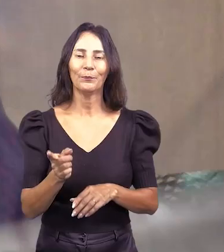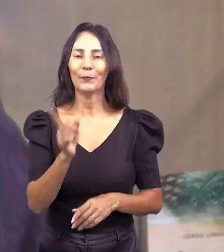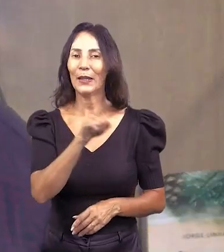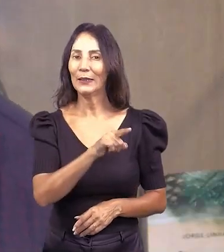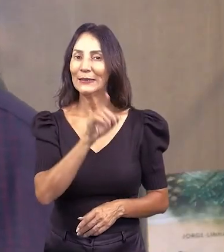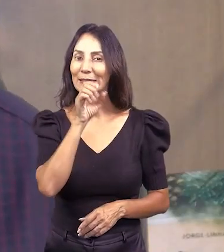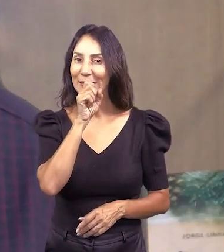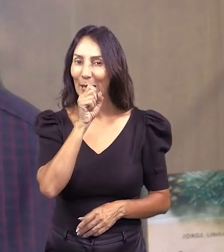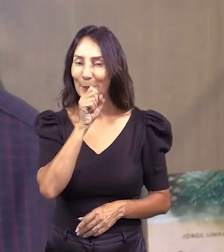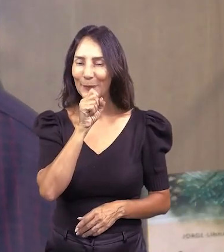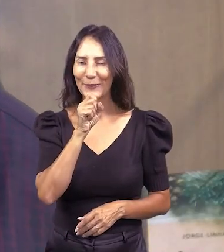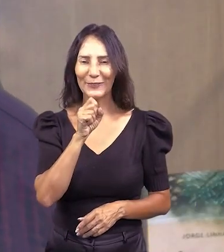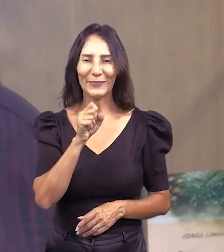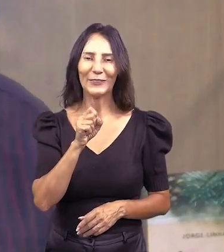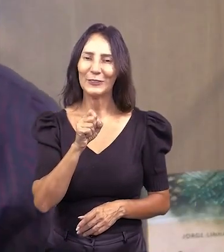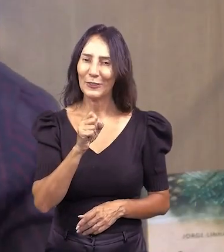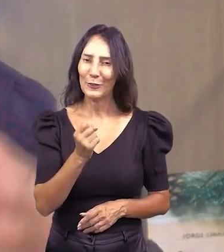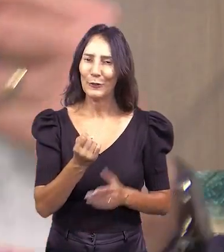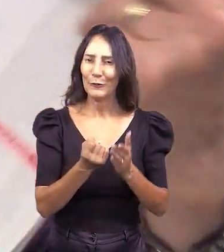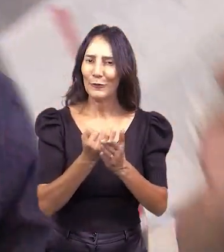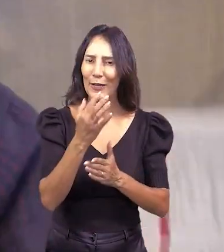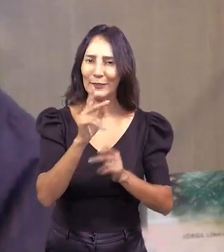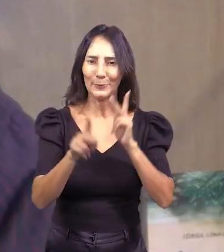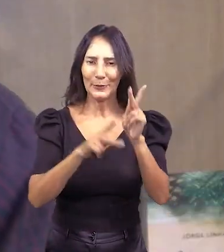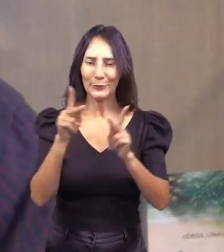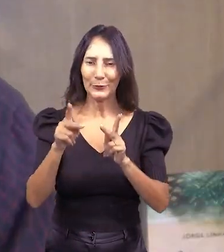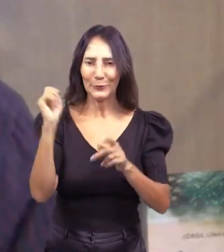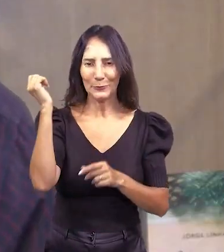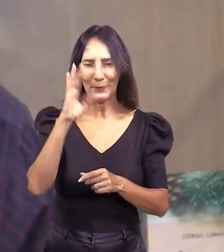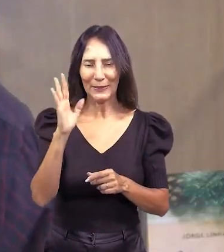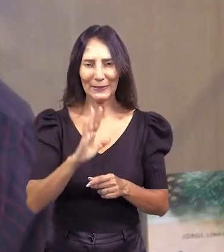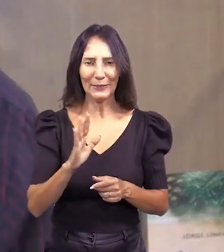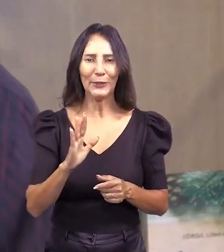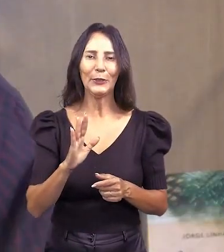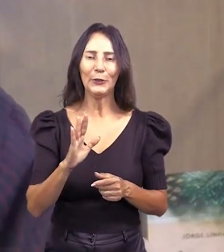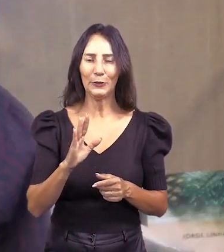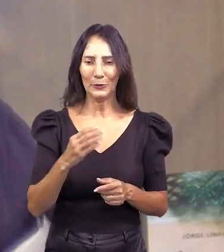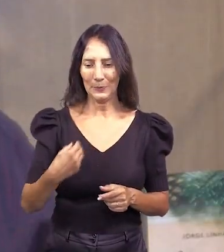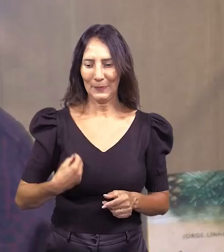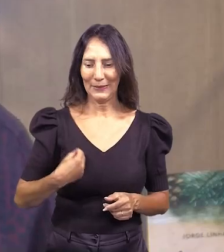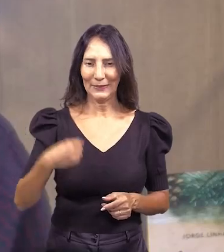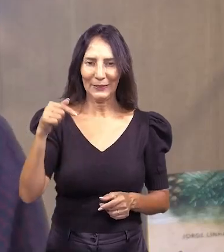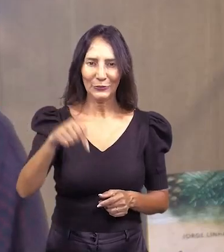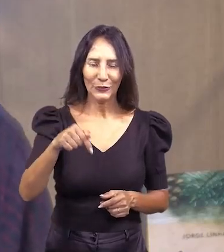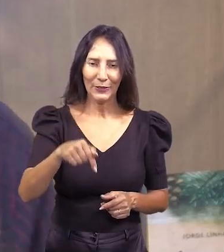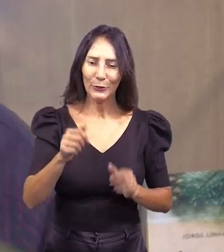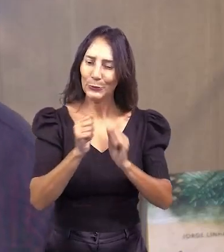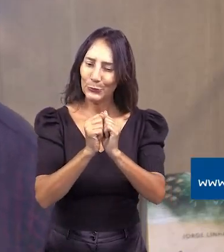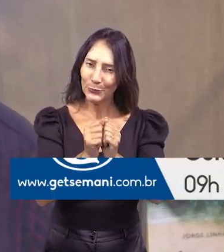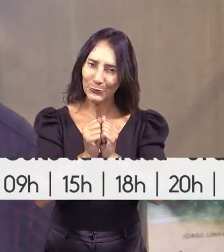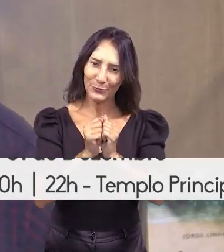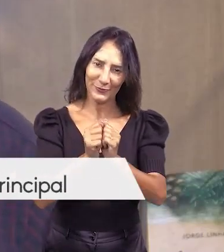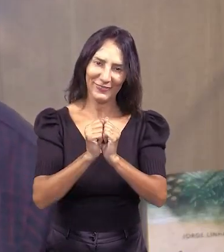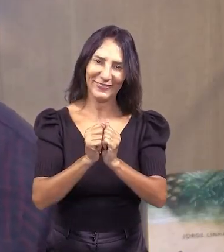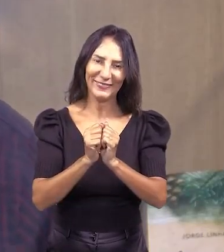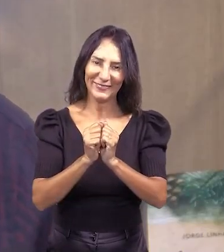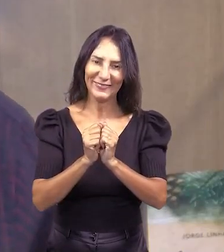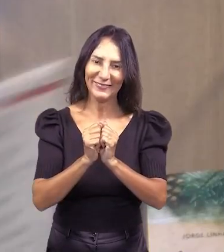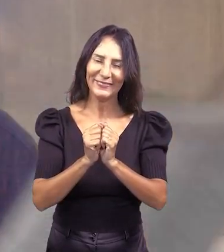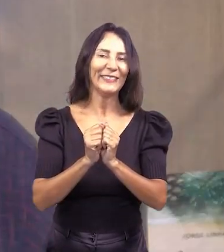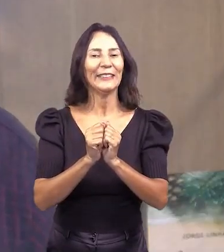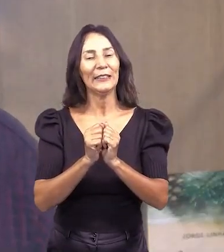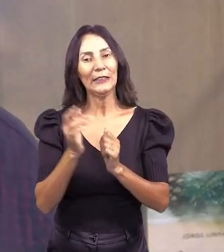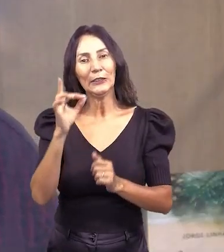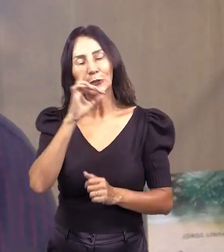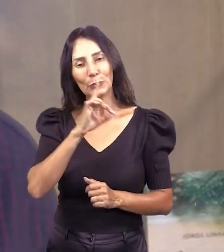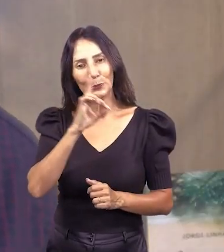no sábado, temos muitas pessoas de todo o Brasil, gente que vai estar adorando a Deus aqui conosco.